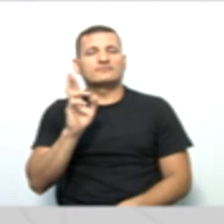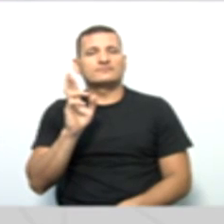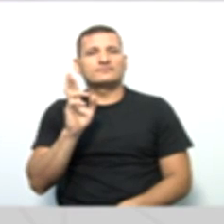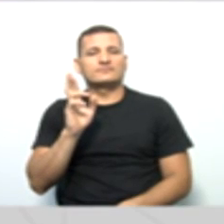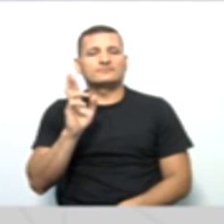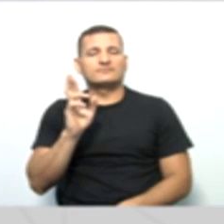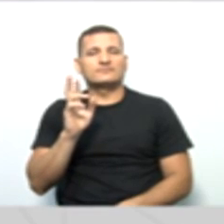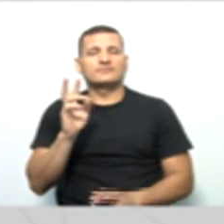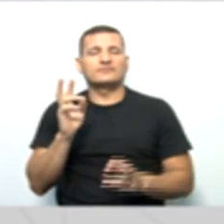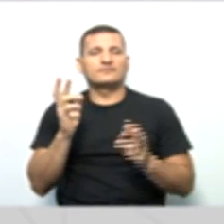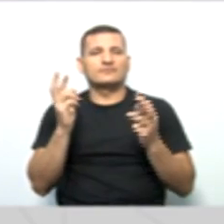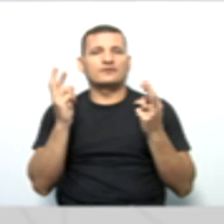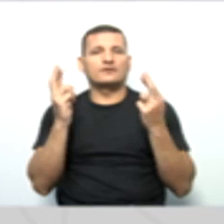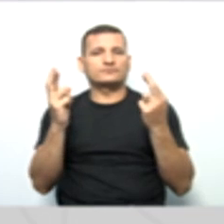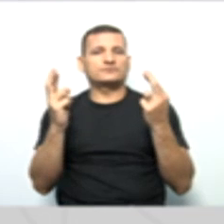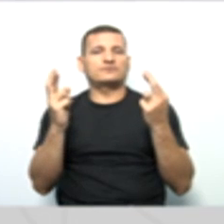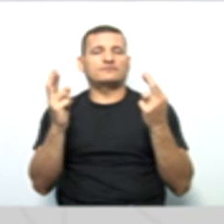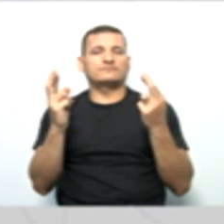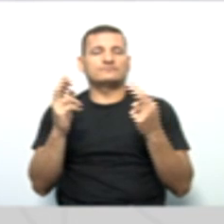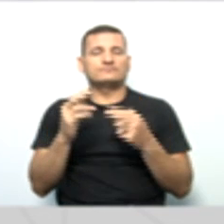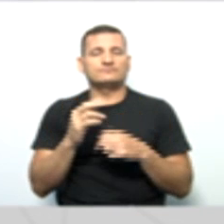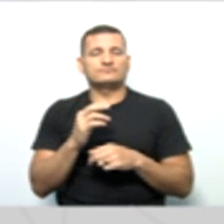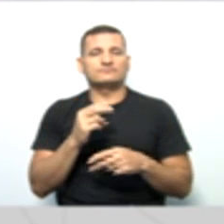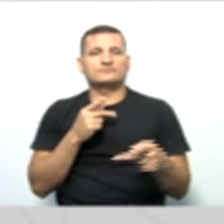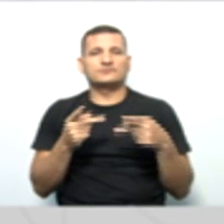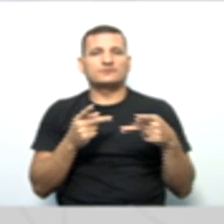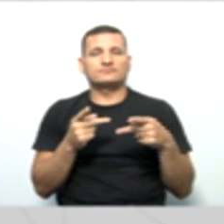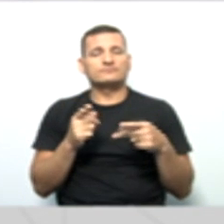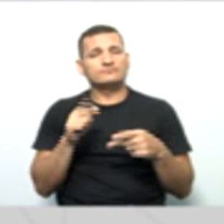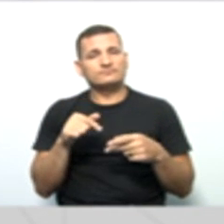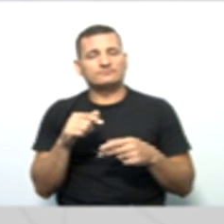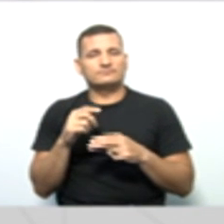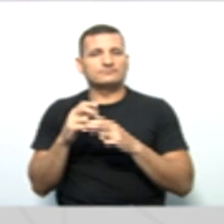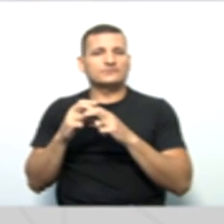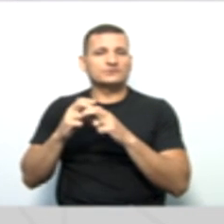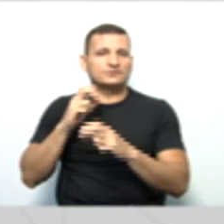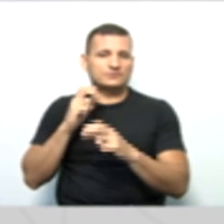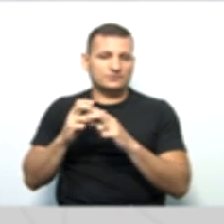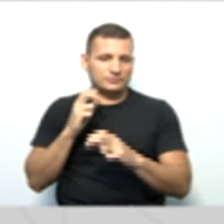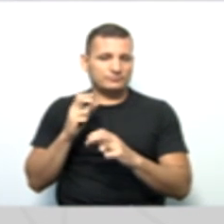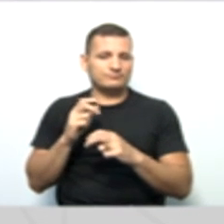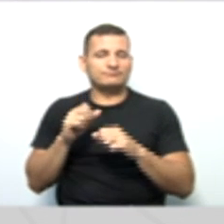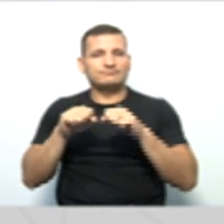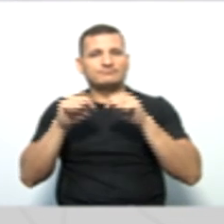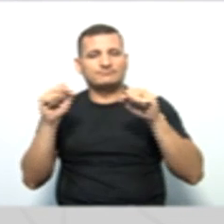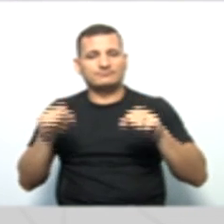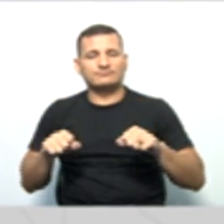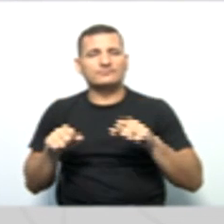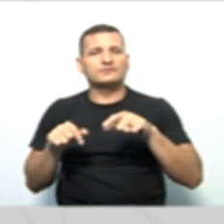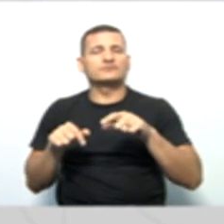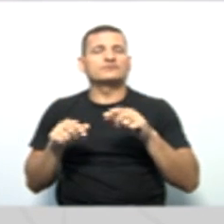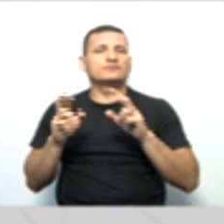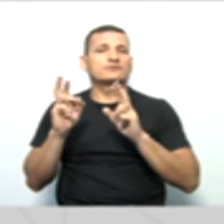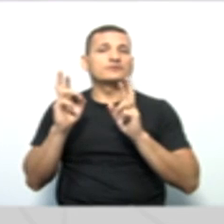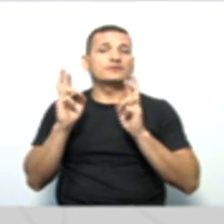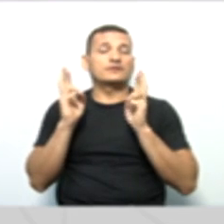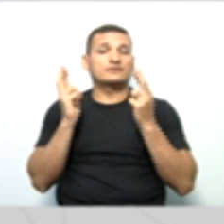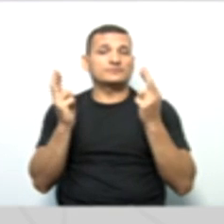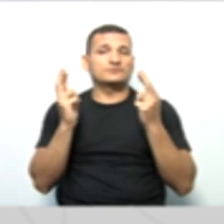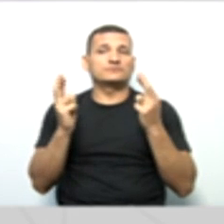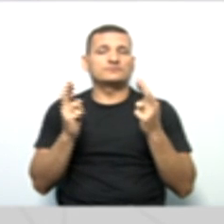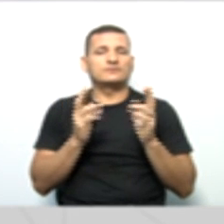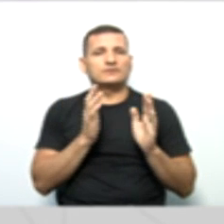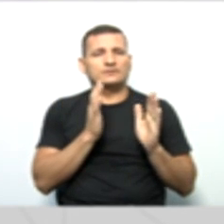processo de software, gente? É o engenheiro, né? Ó. E detalhe, ele vai ser responsável pelo quê? Por todas as etapas do